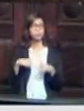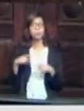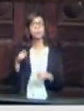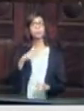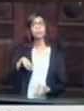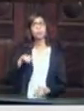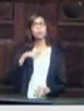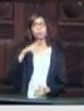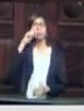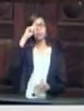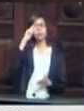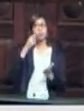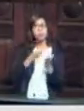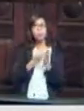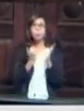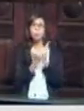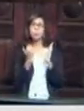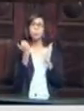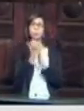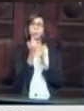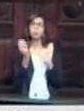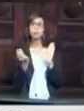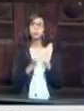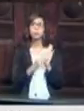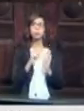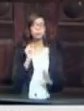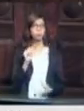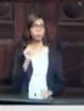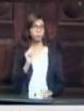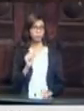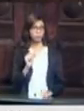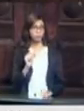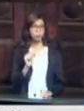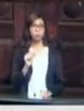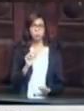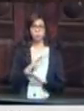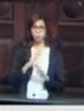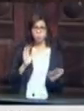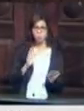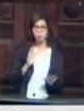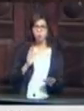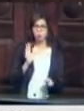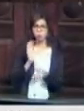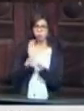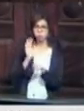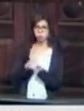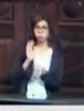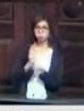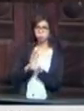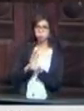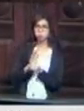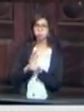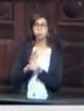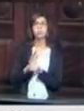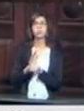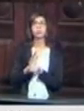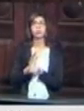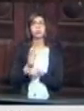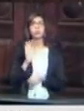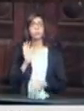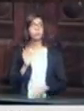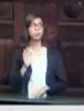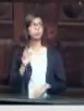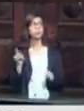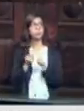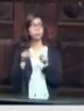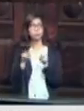gente resolveu acrescentar não só benefícios e incentivos fiscais, mas